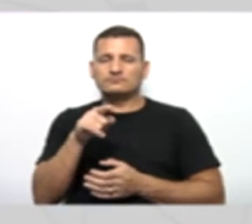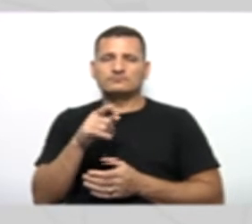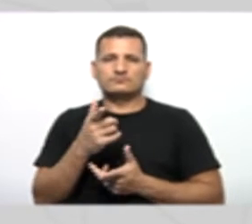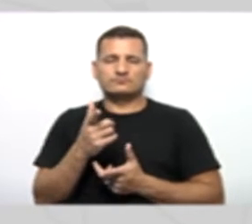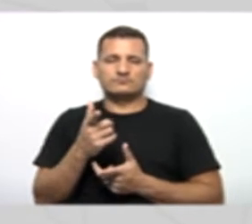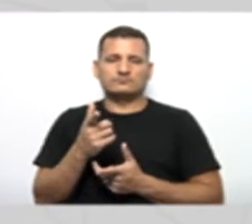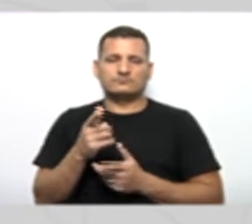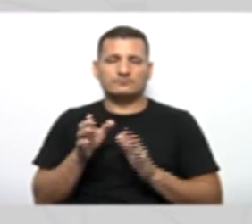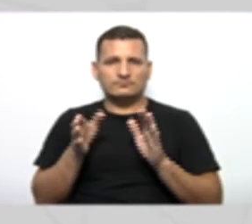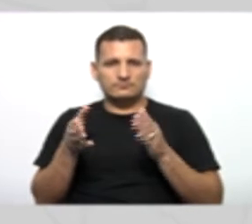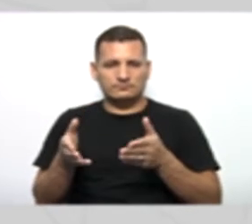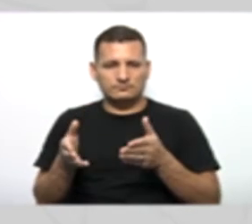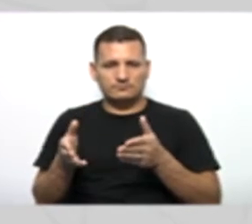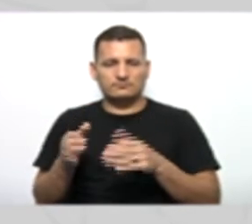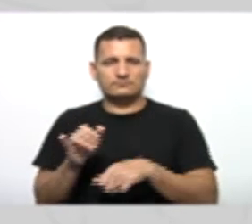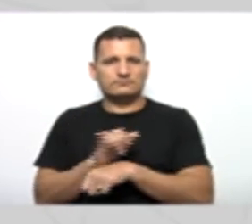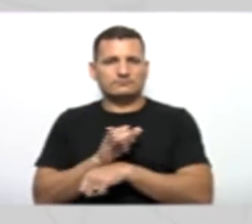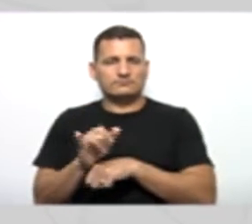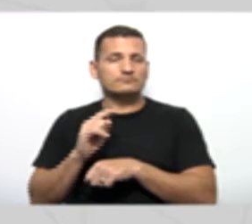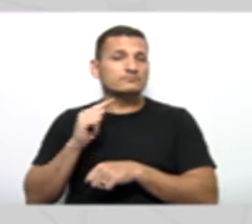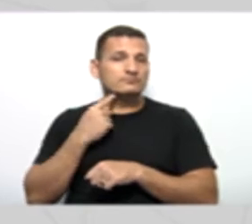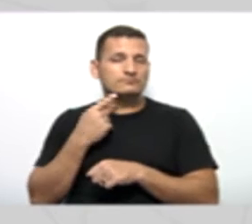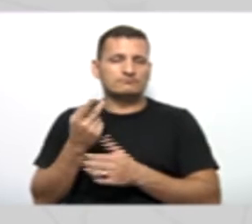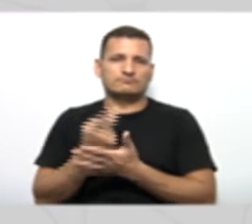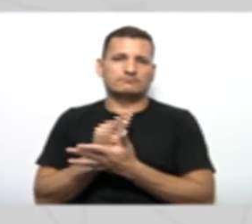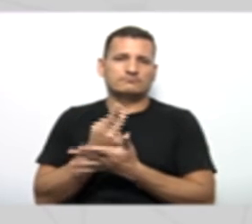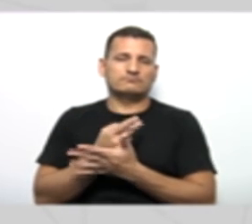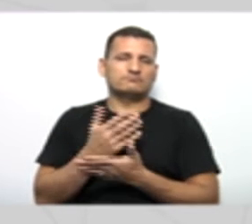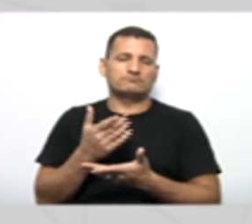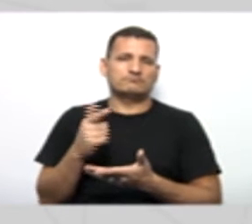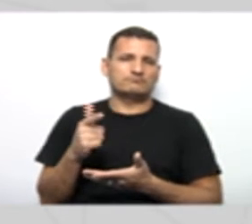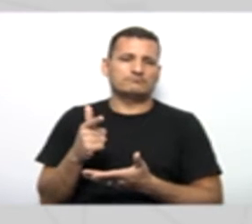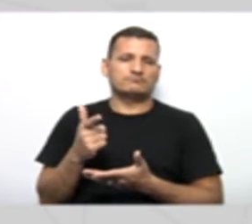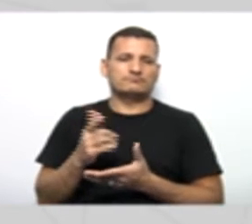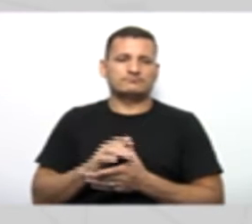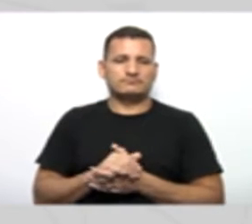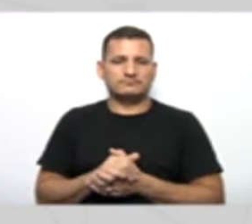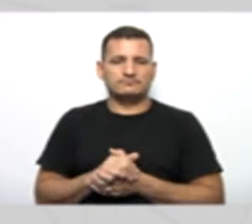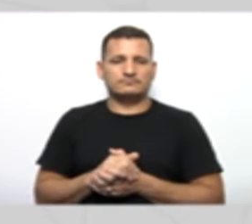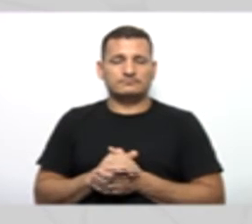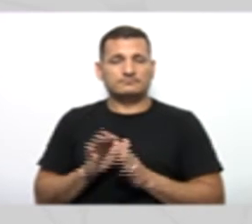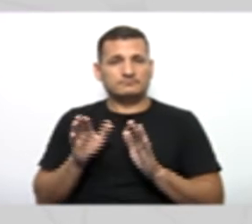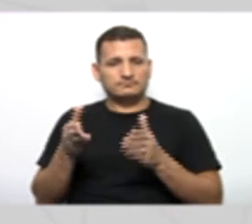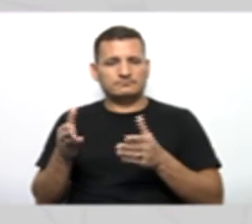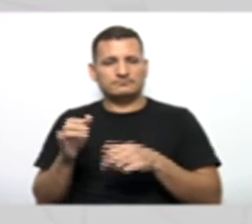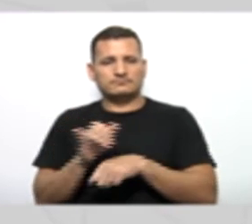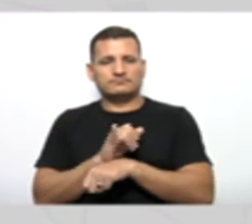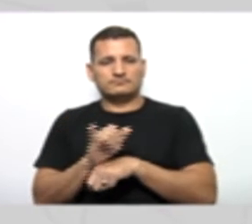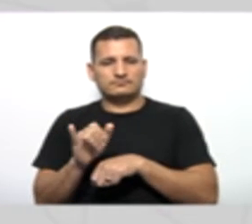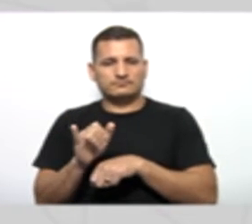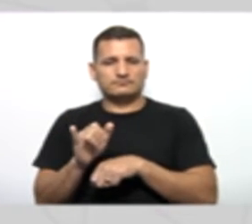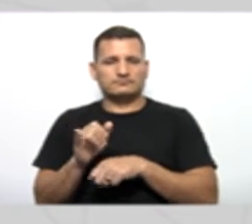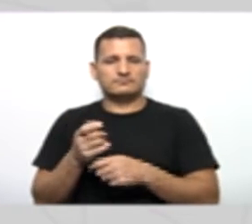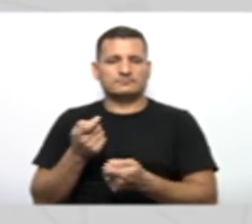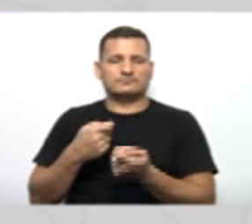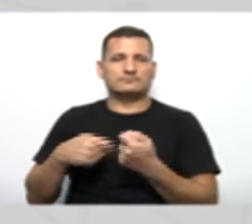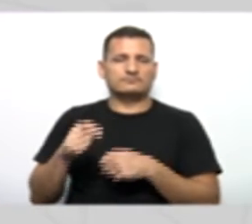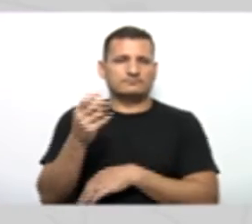estratégica da poluição, também estaria errado. Mas, como não tem nada, nós podemos inferir que é abordagem estratégica da gestão ambiental.